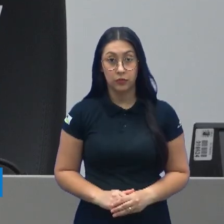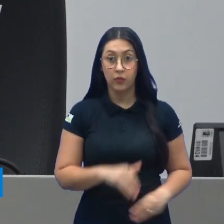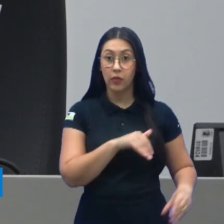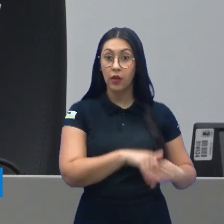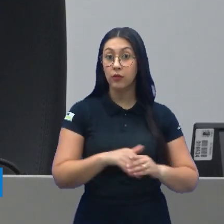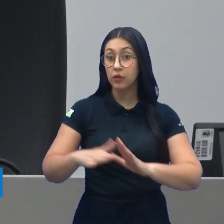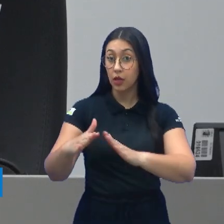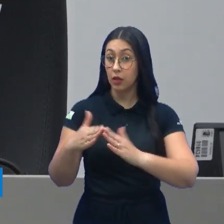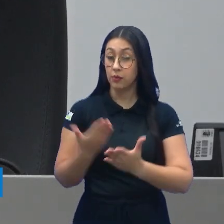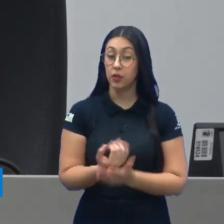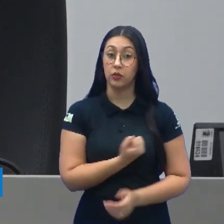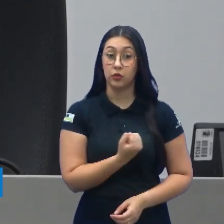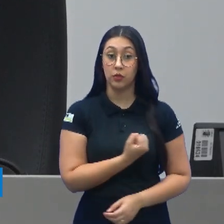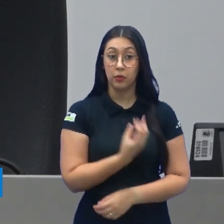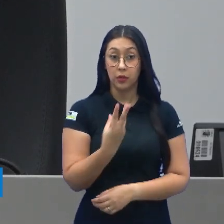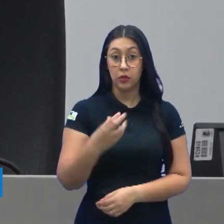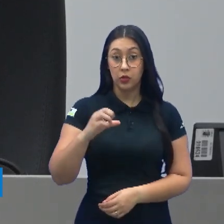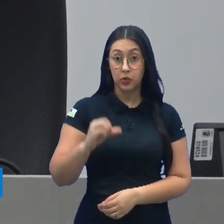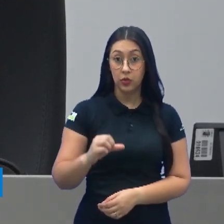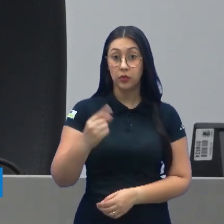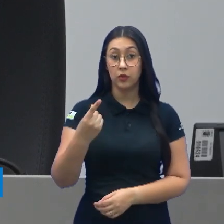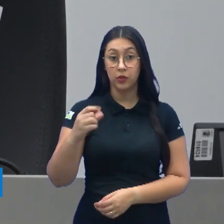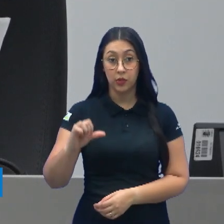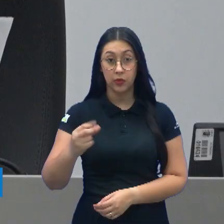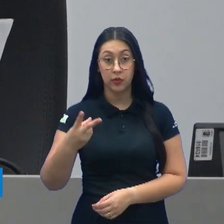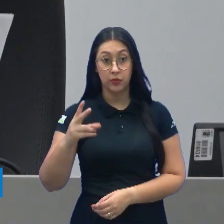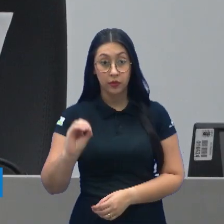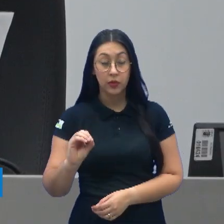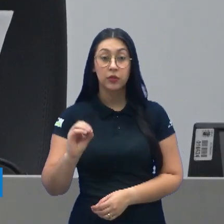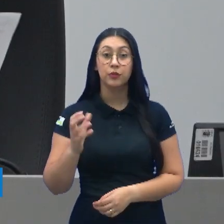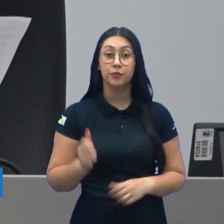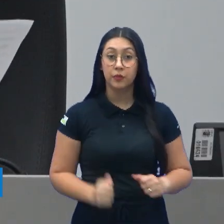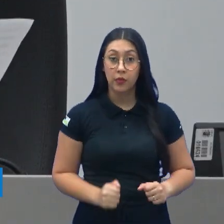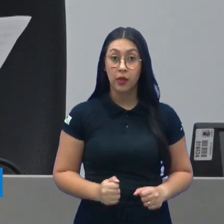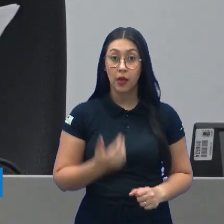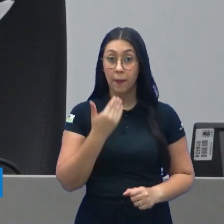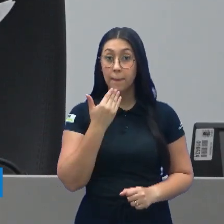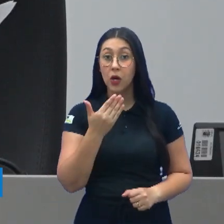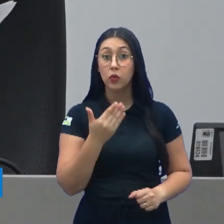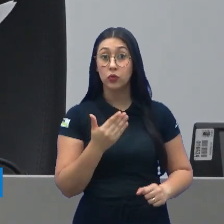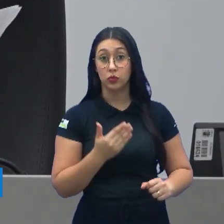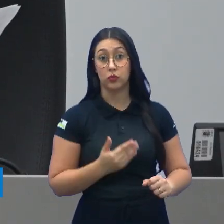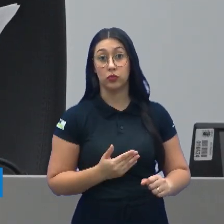3920/2025, autoria do vereador Carlos Abranches. Consulta a liderança e desejo de caminhar o voto.